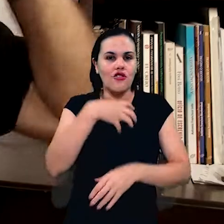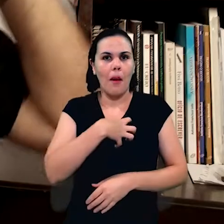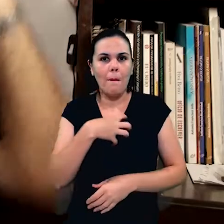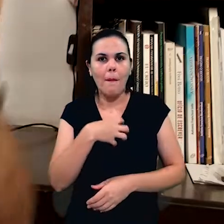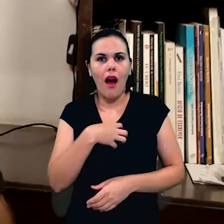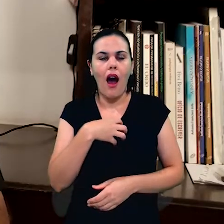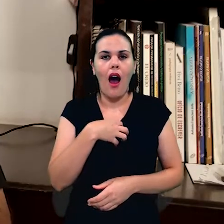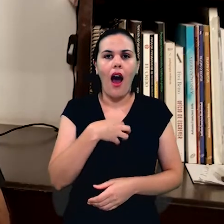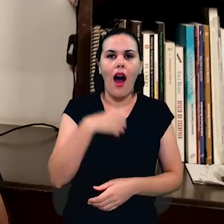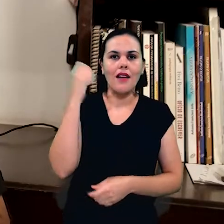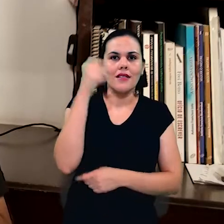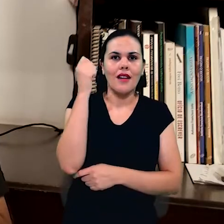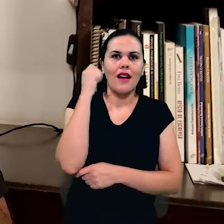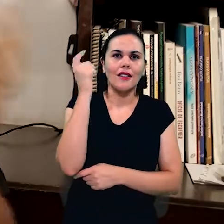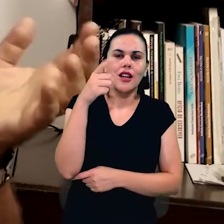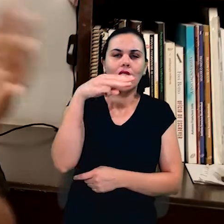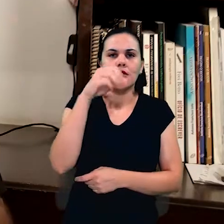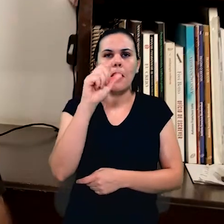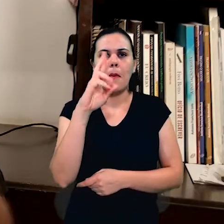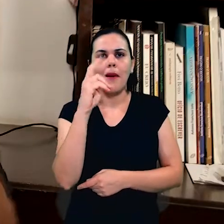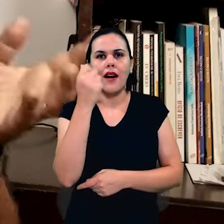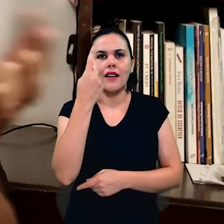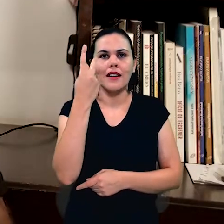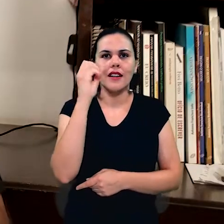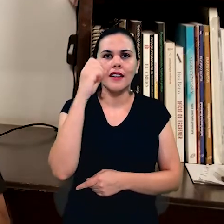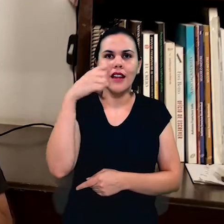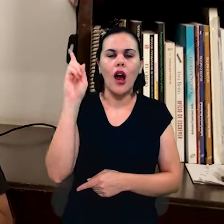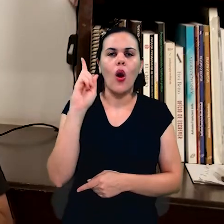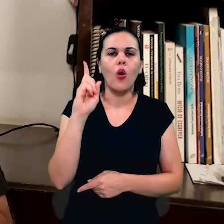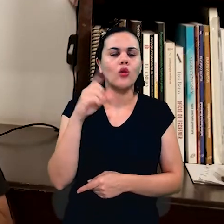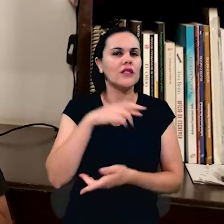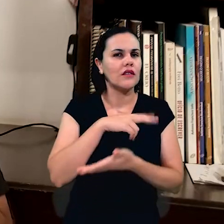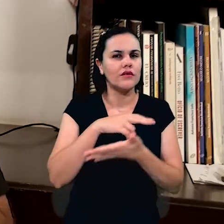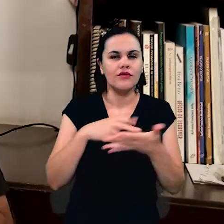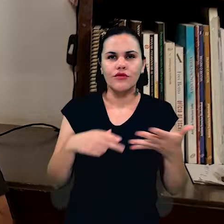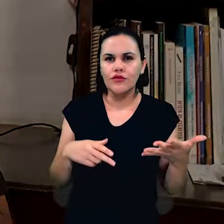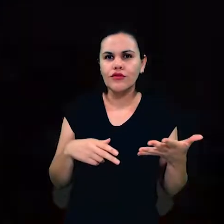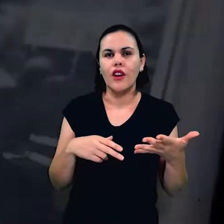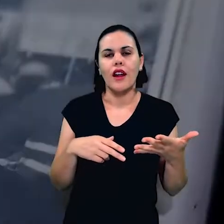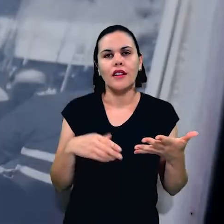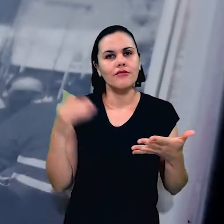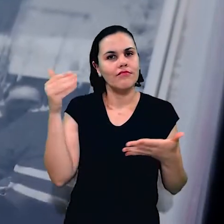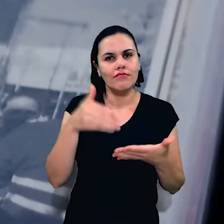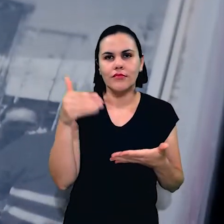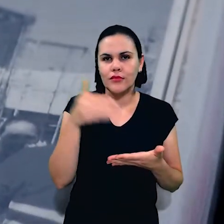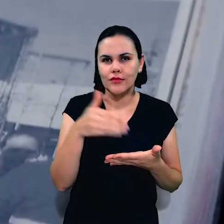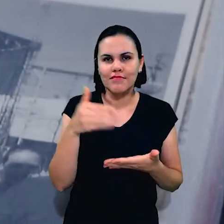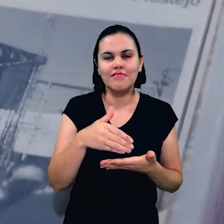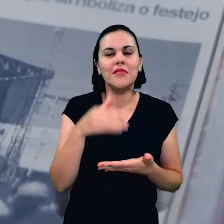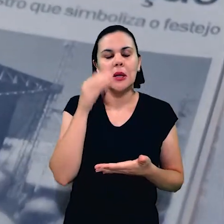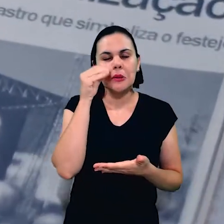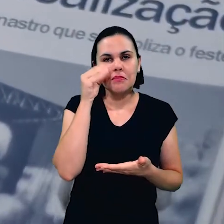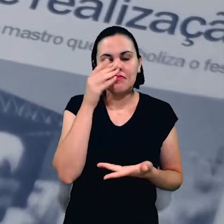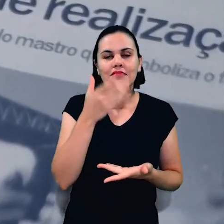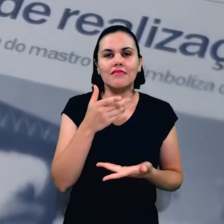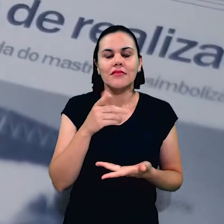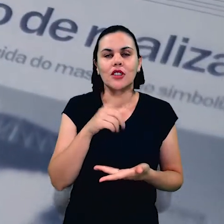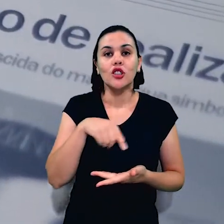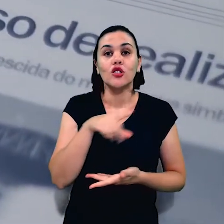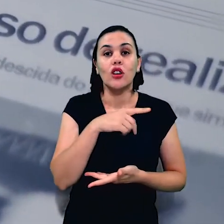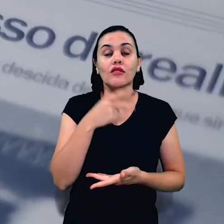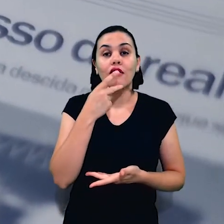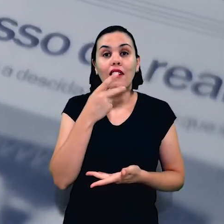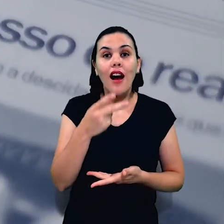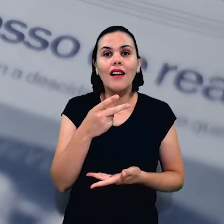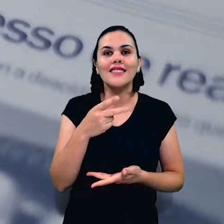Grande do Sul, do Maranhão, então nós tivemos várias participações, super interessante, nisso que a gente